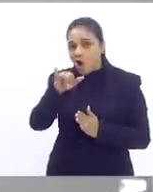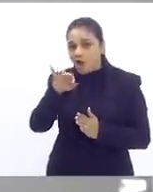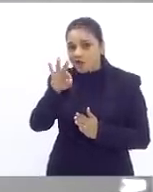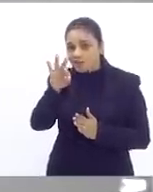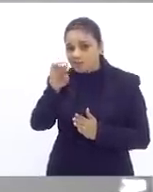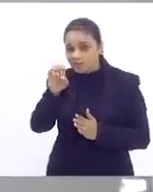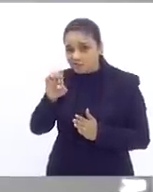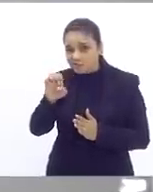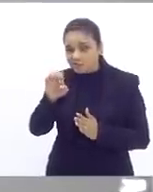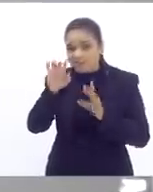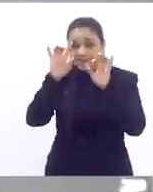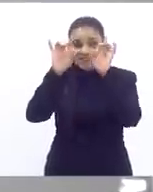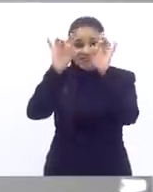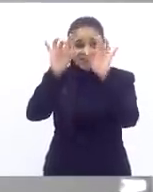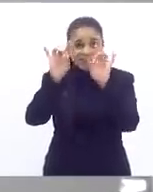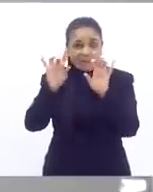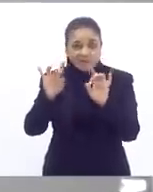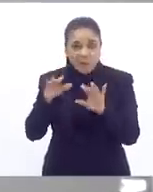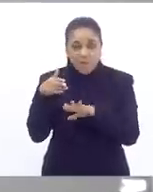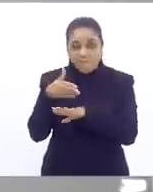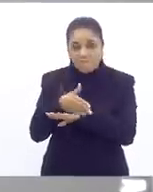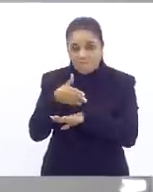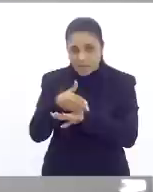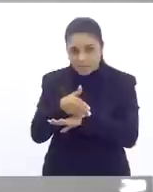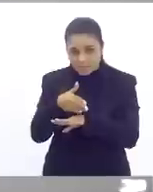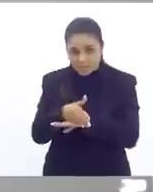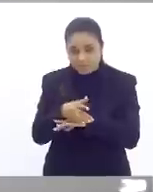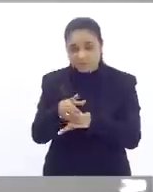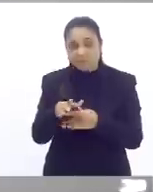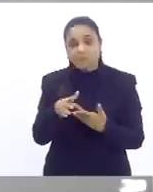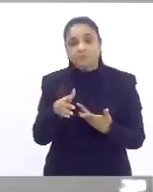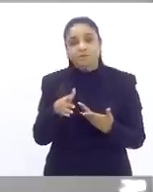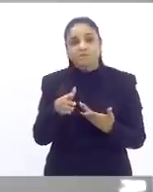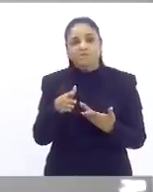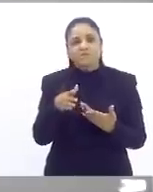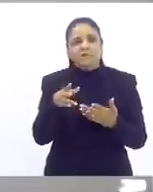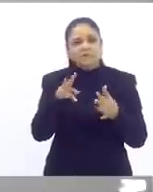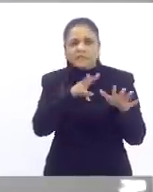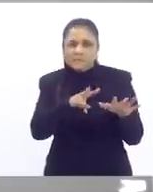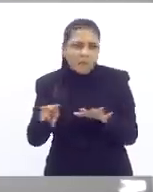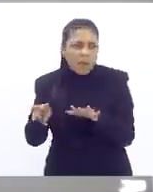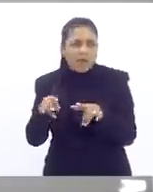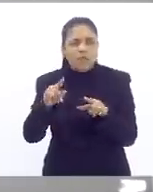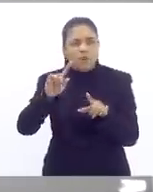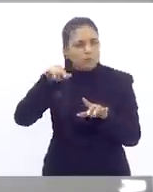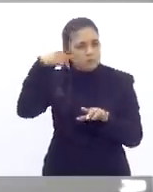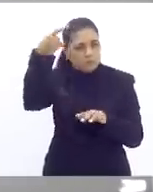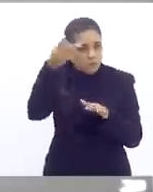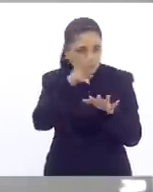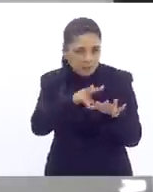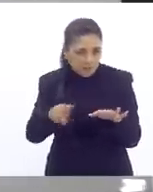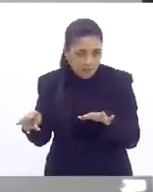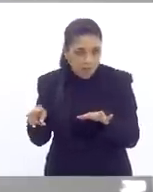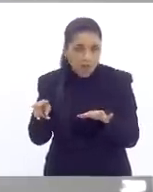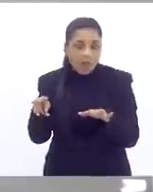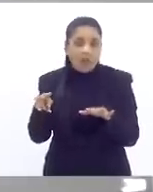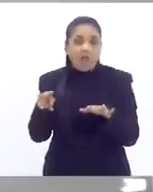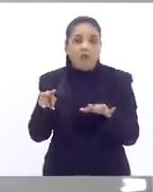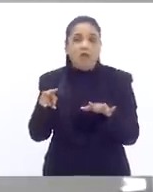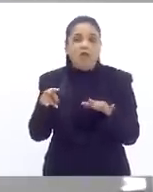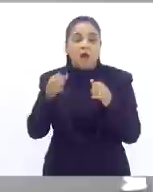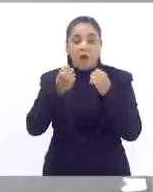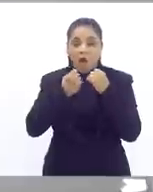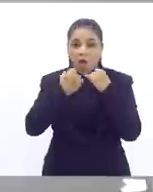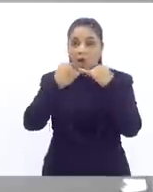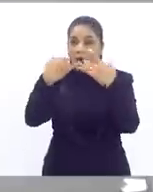vai ter essa essa semana mesmo não semana essa semana na semana que vem ele vai depender se vai ser adiar ou não uma audiência